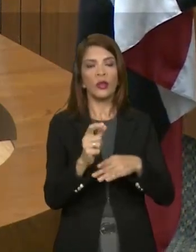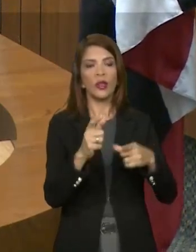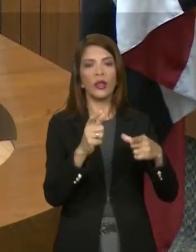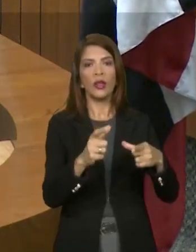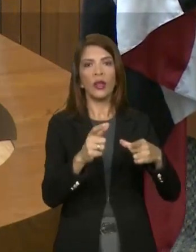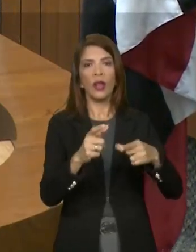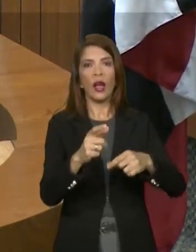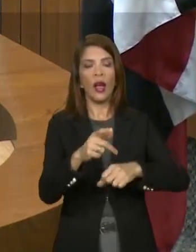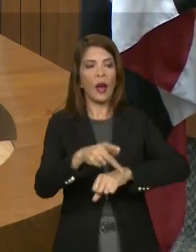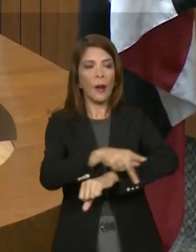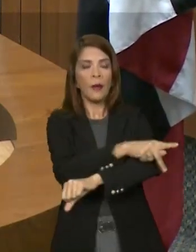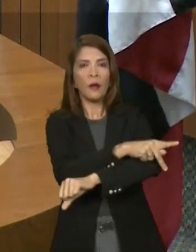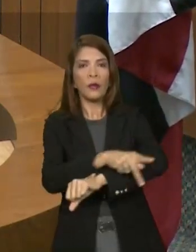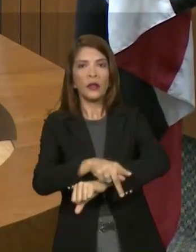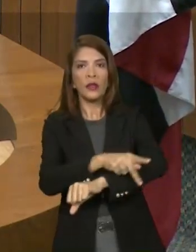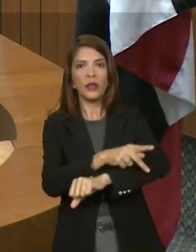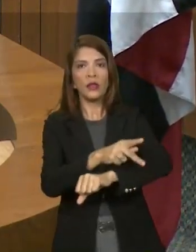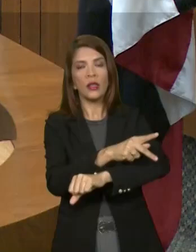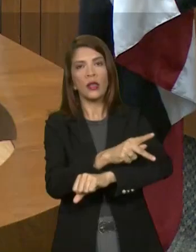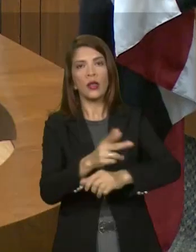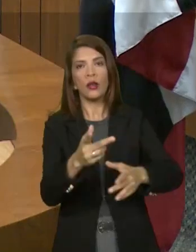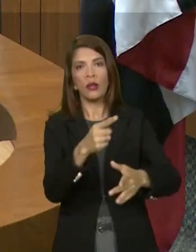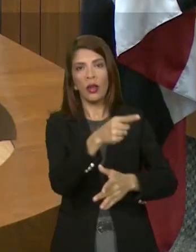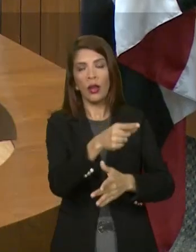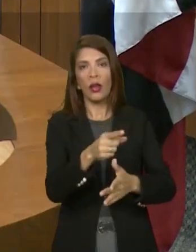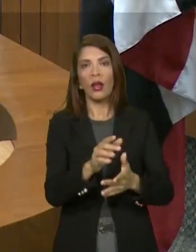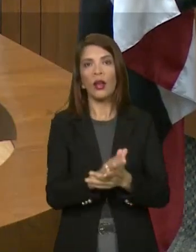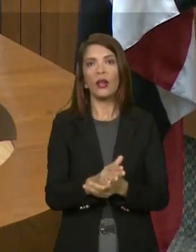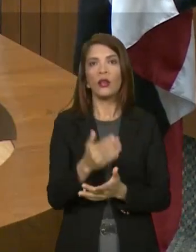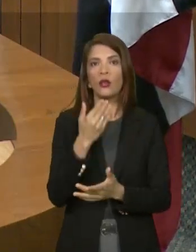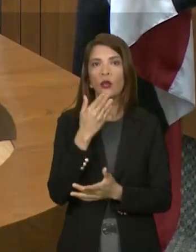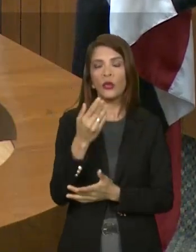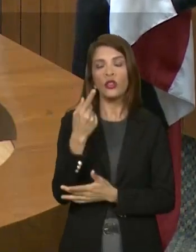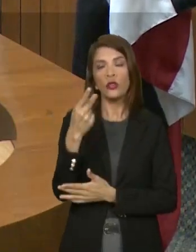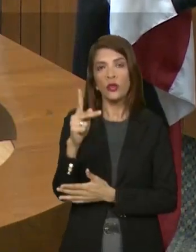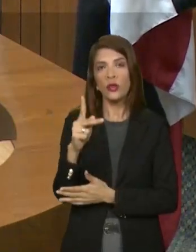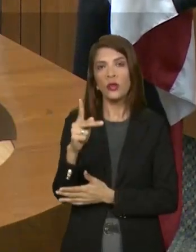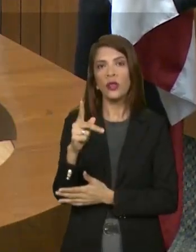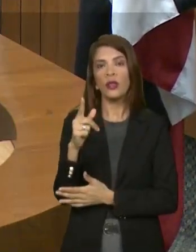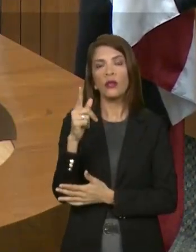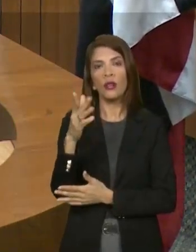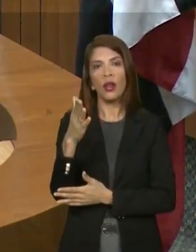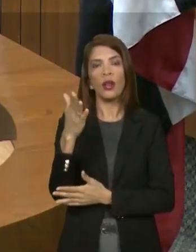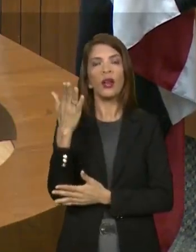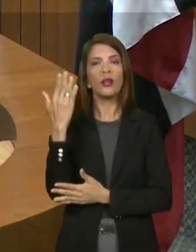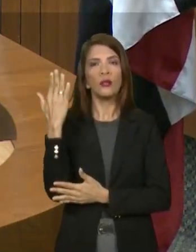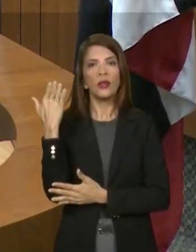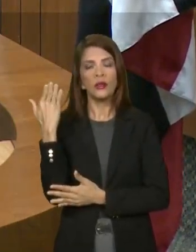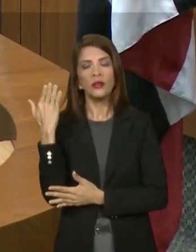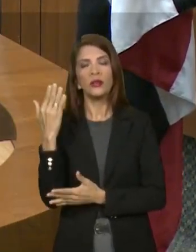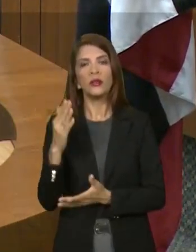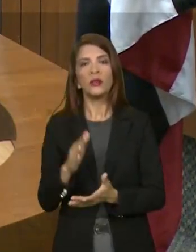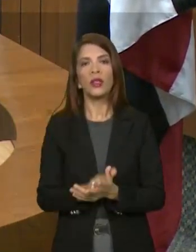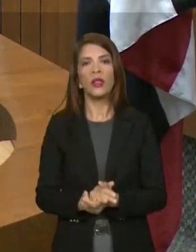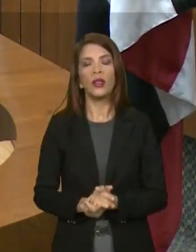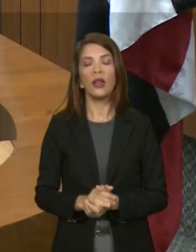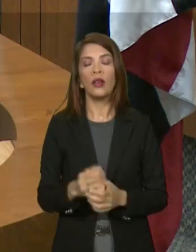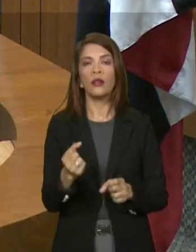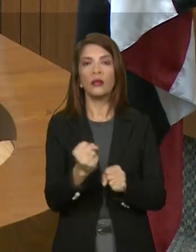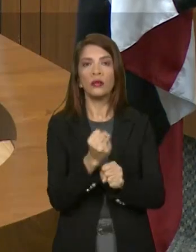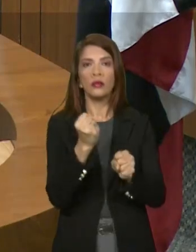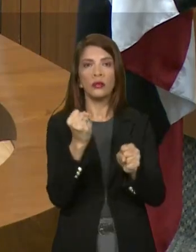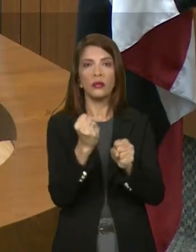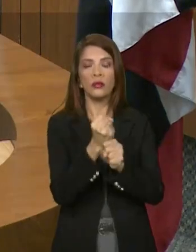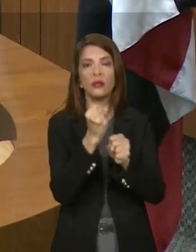pavimentação, a revitalização daquela ponte, que foi um pedido seu também, na época, a construção de